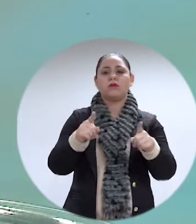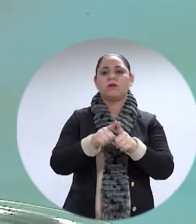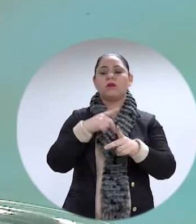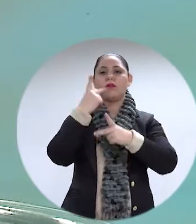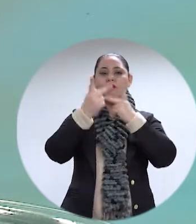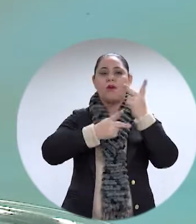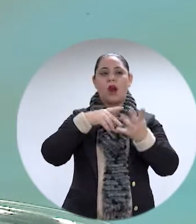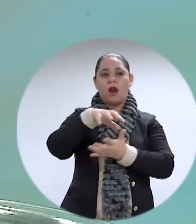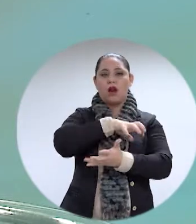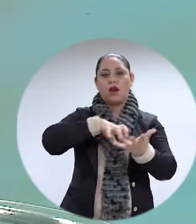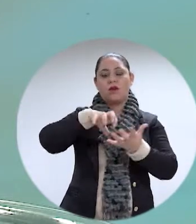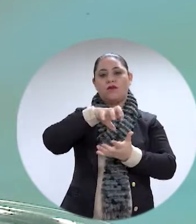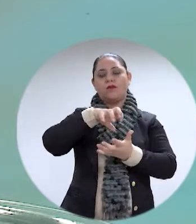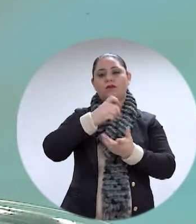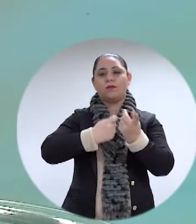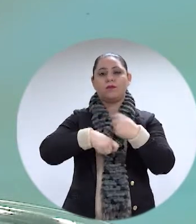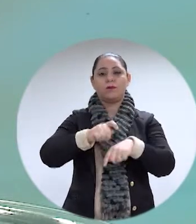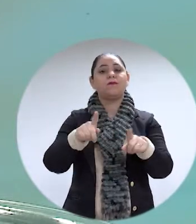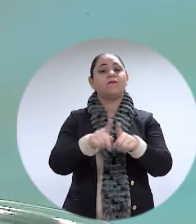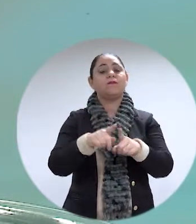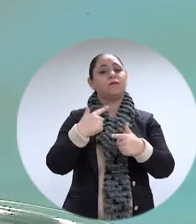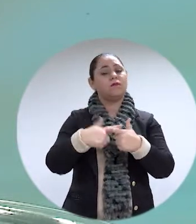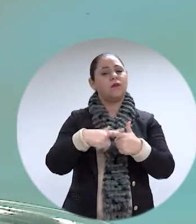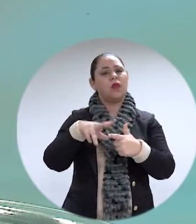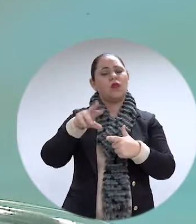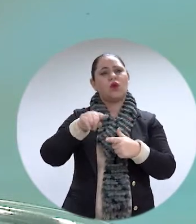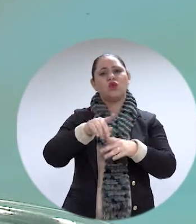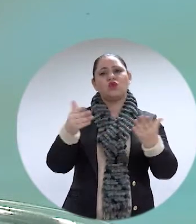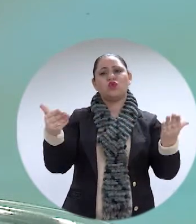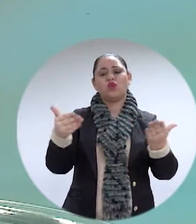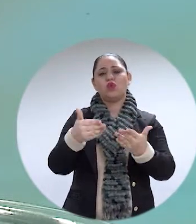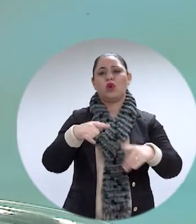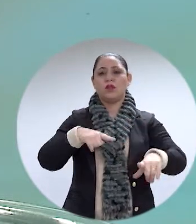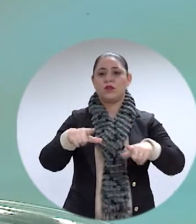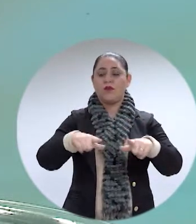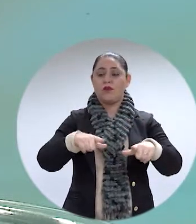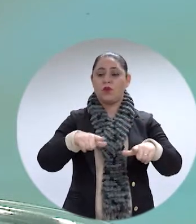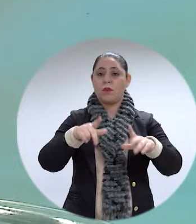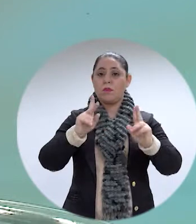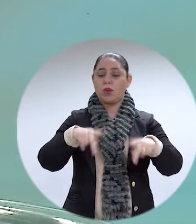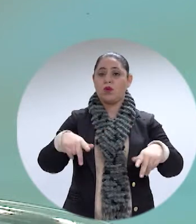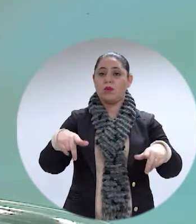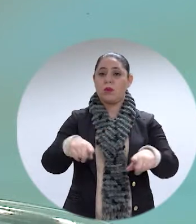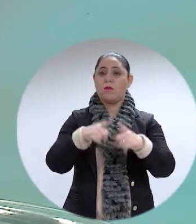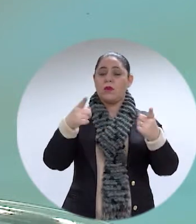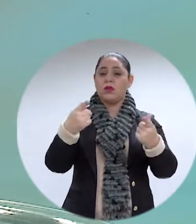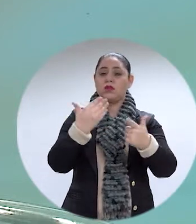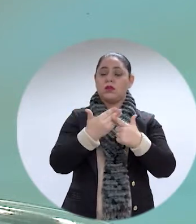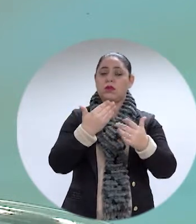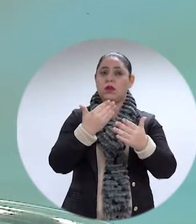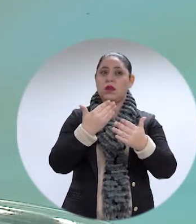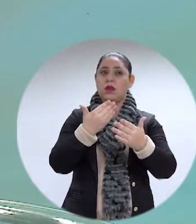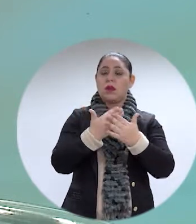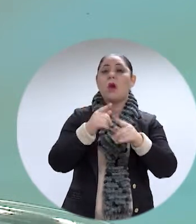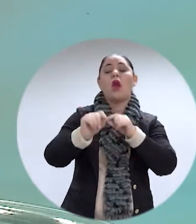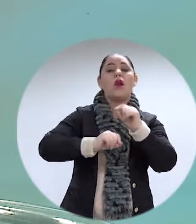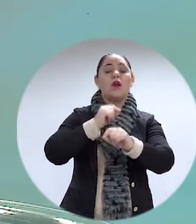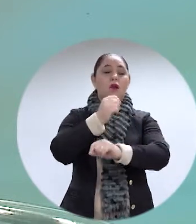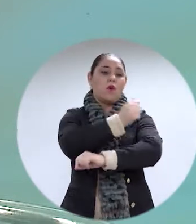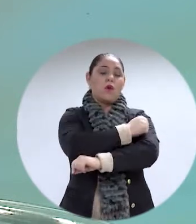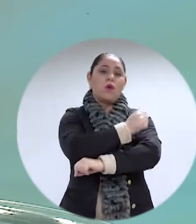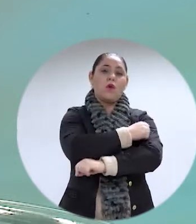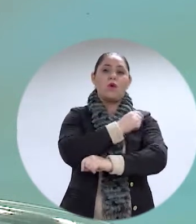muito recorrentes quando a gente fala dessa reforma administrativa, não só dos atuais servidores públicos, mas também dos estudantes,